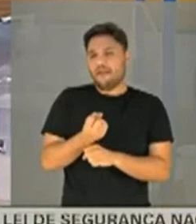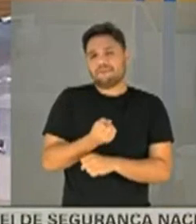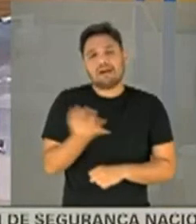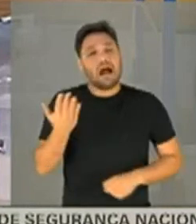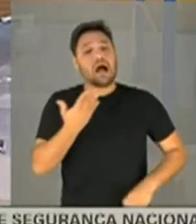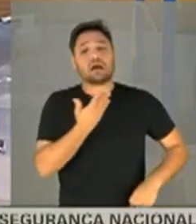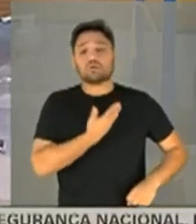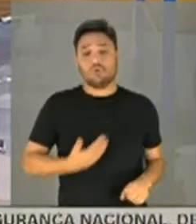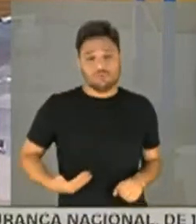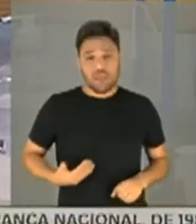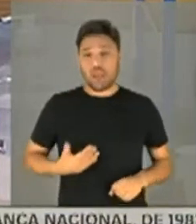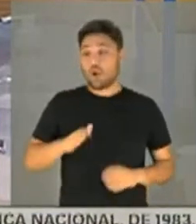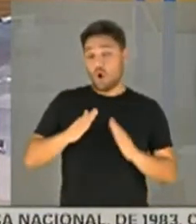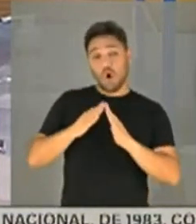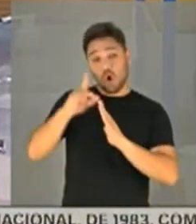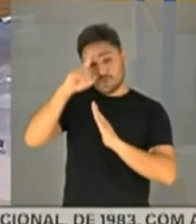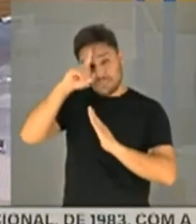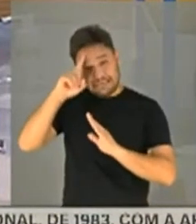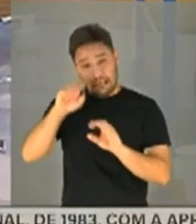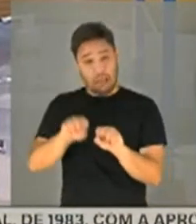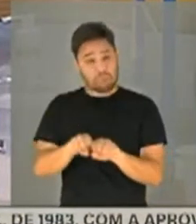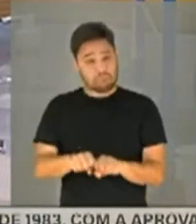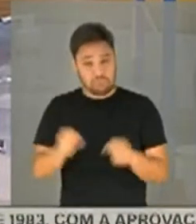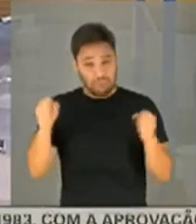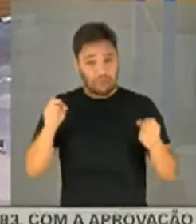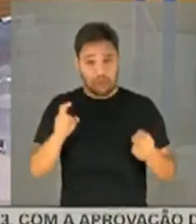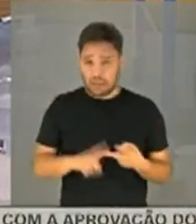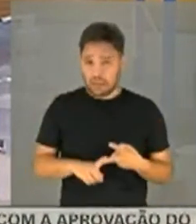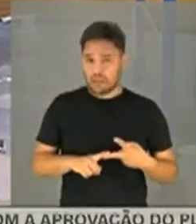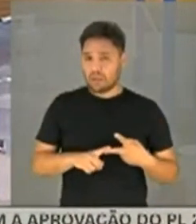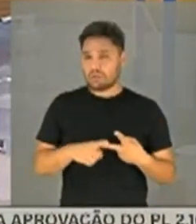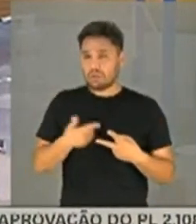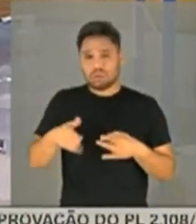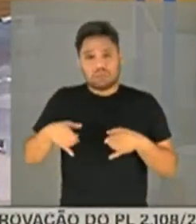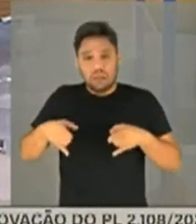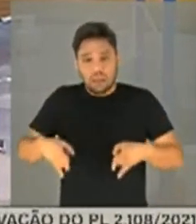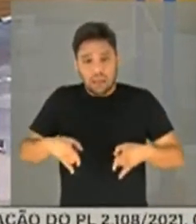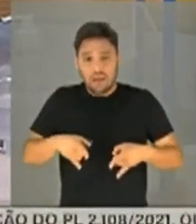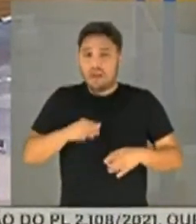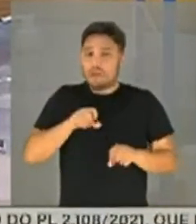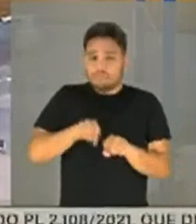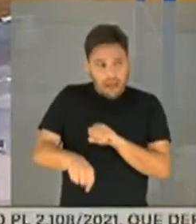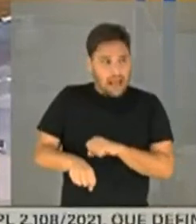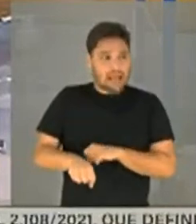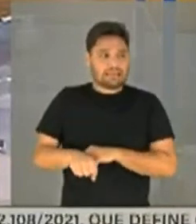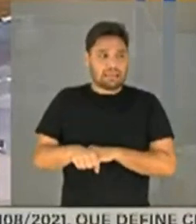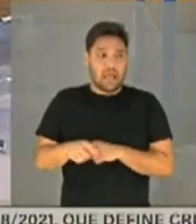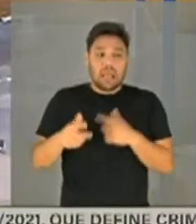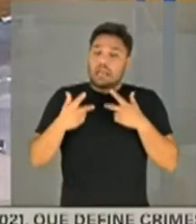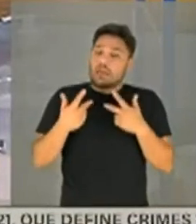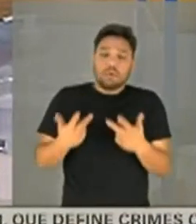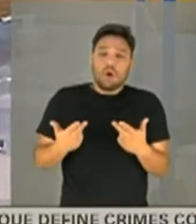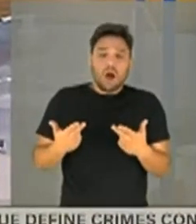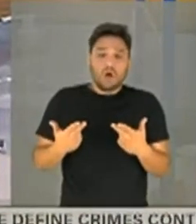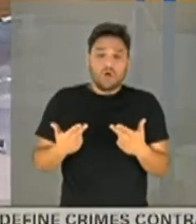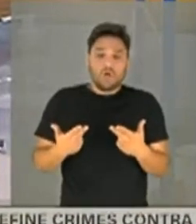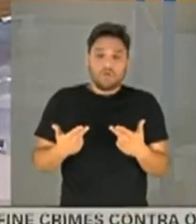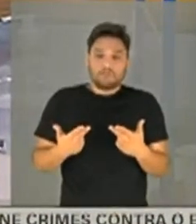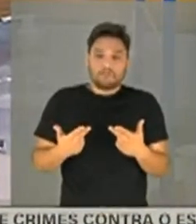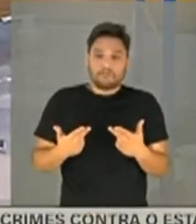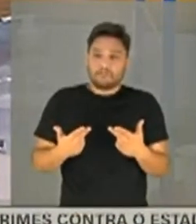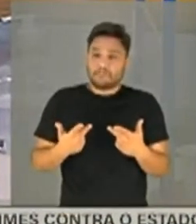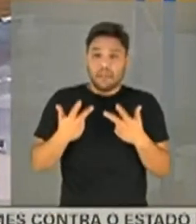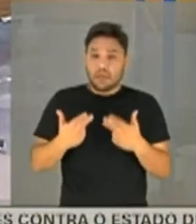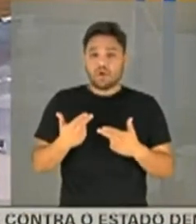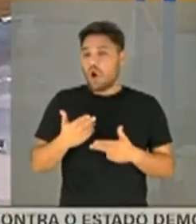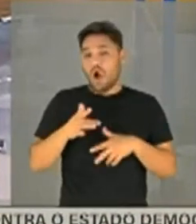governos, hospitais sucateados, sem leito, mata tão ou mais do que as